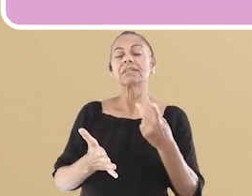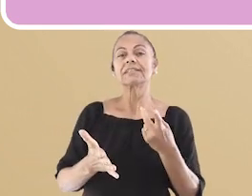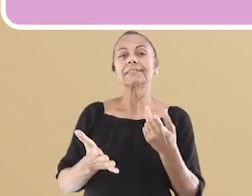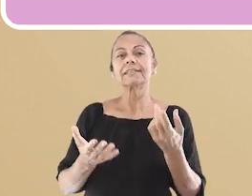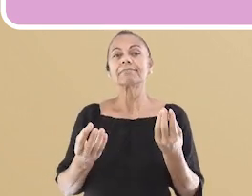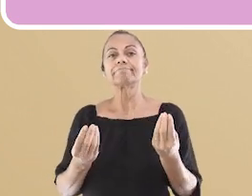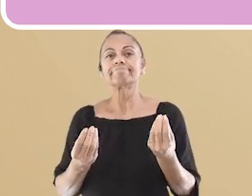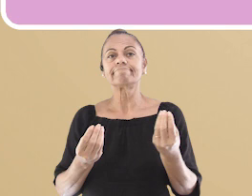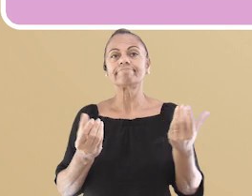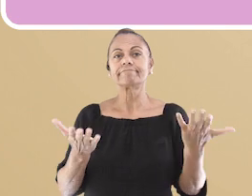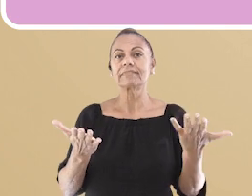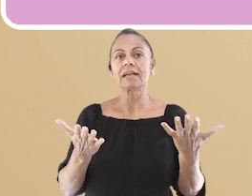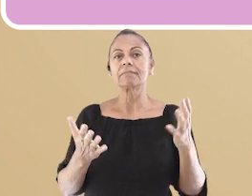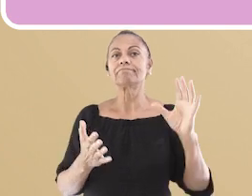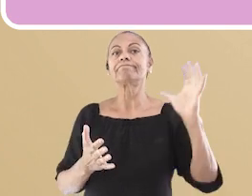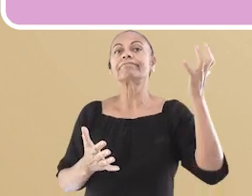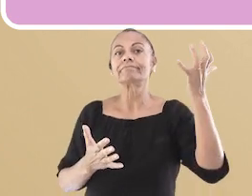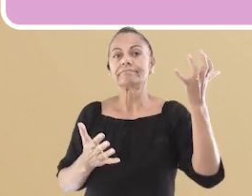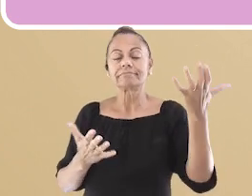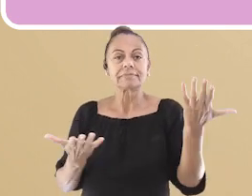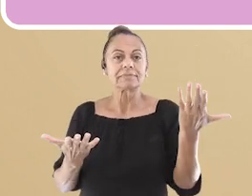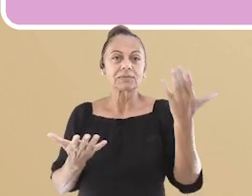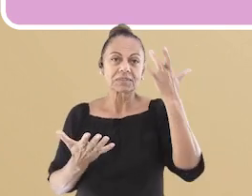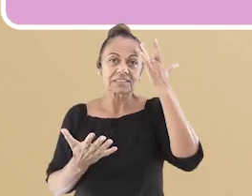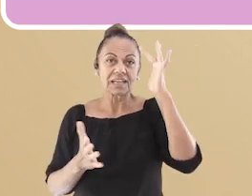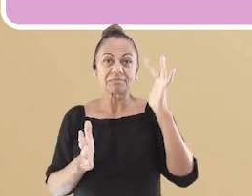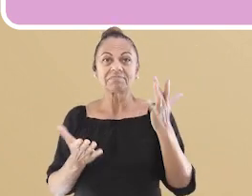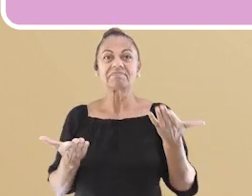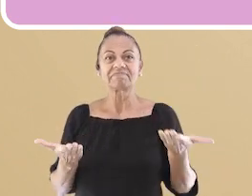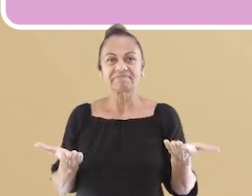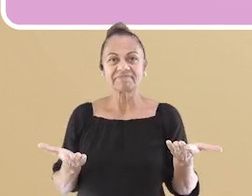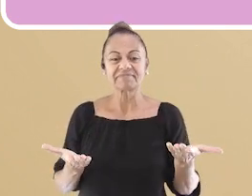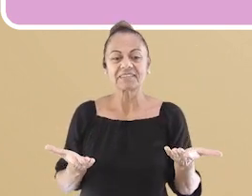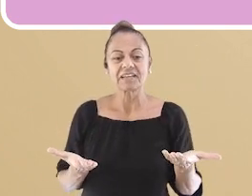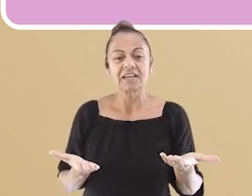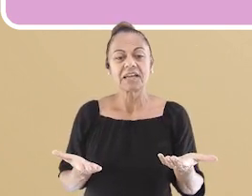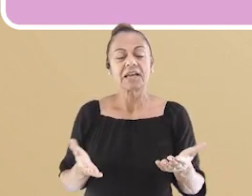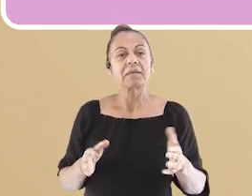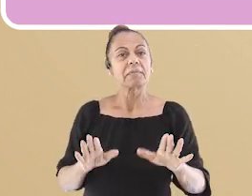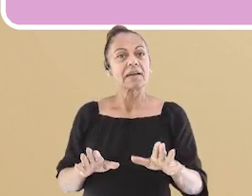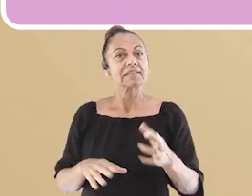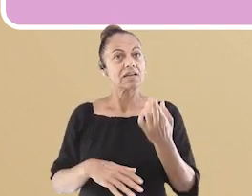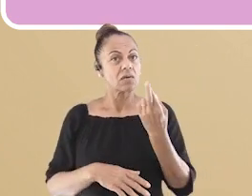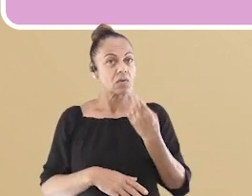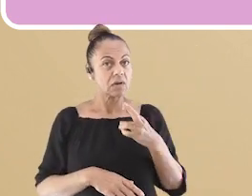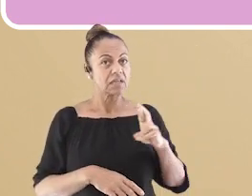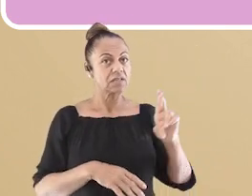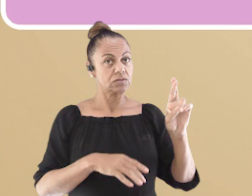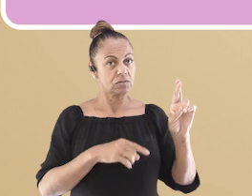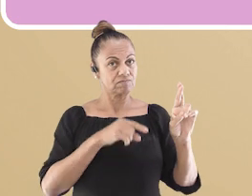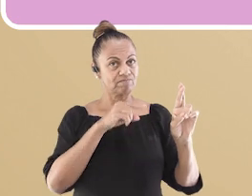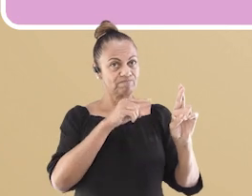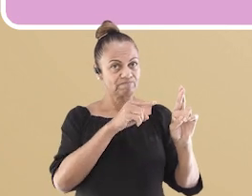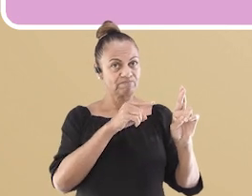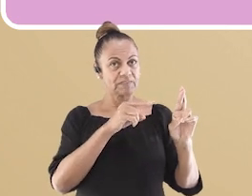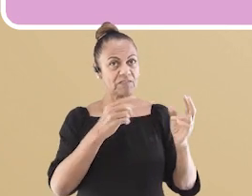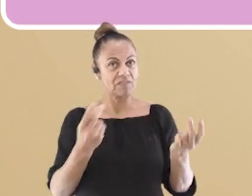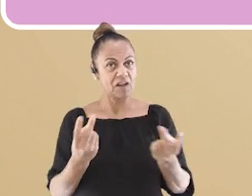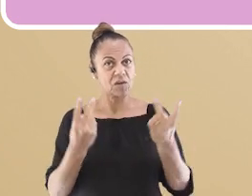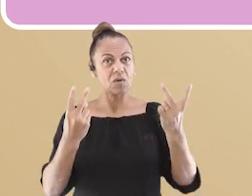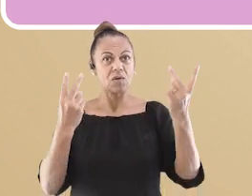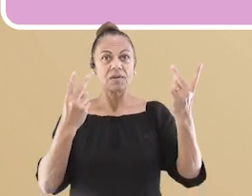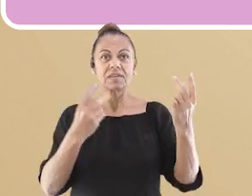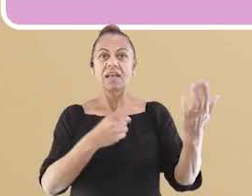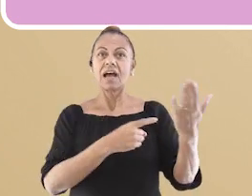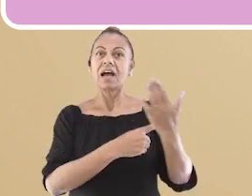com imprevistos é tão importante quanto elaborar planos detalhados. Nessa hora,